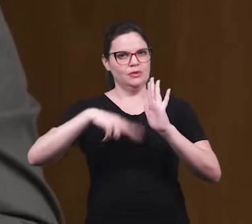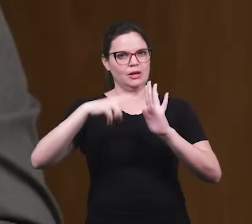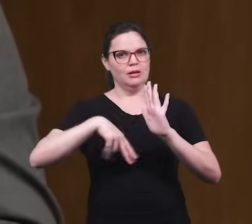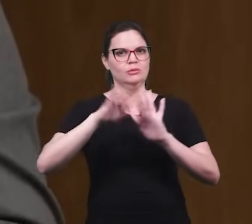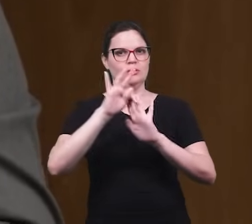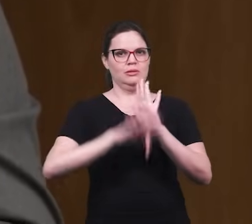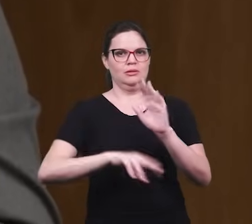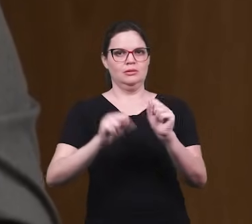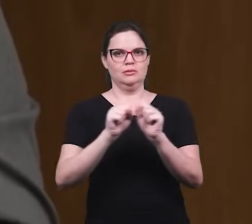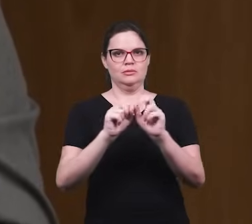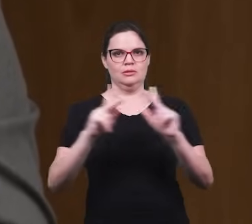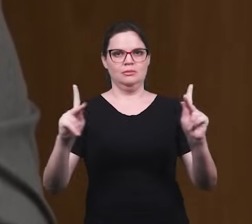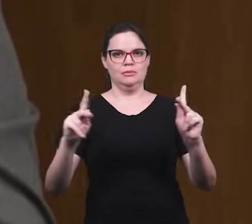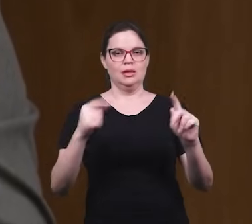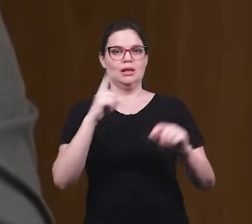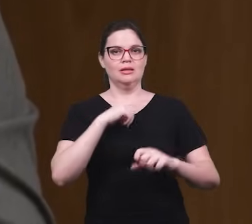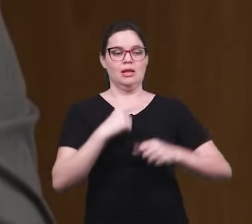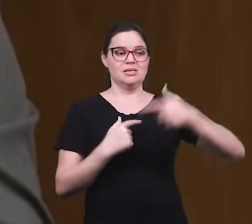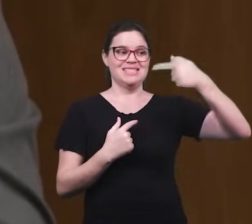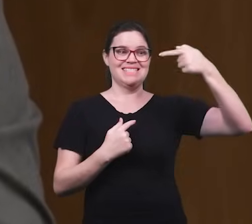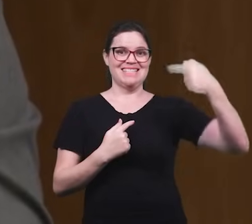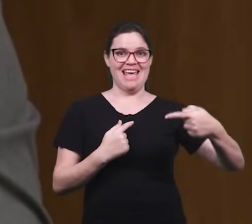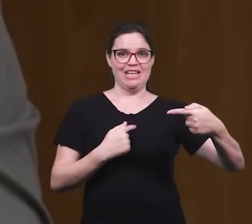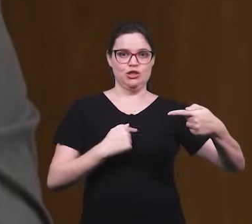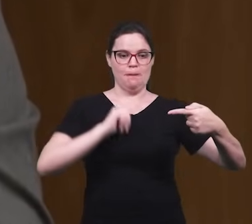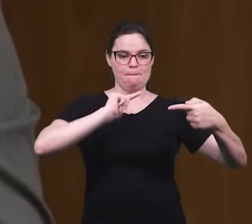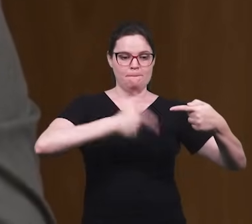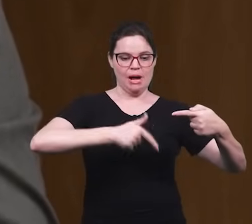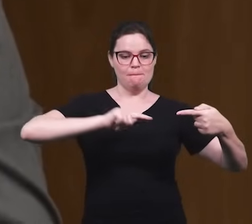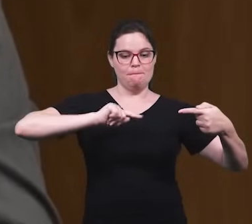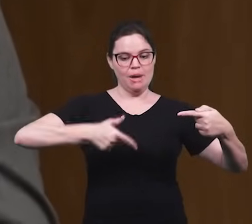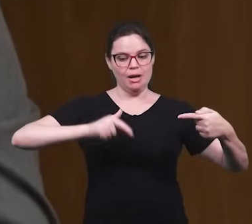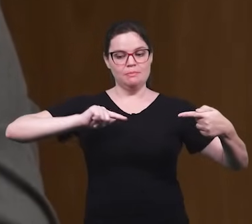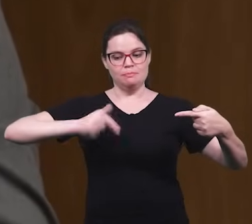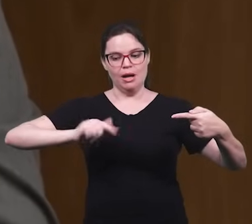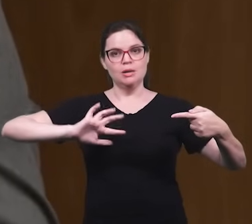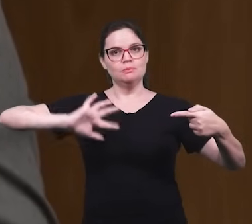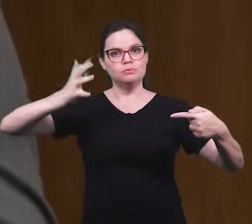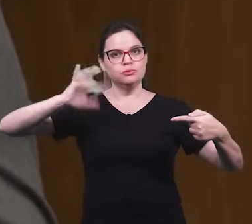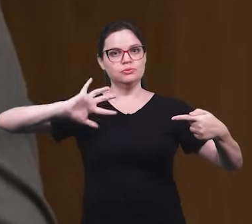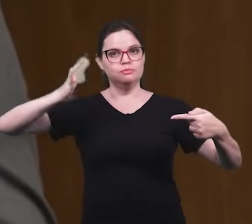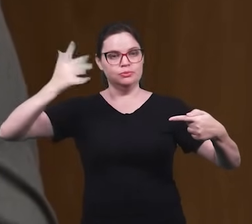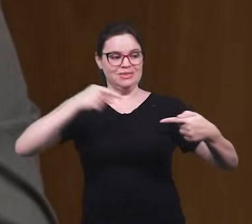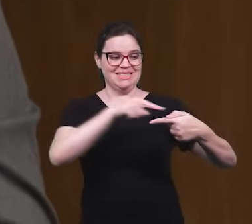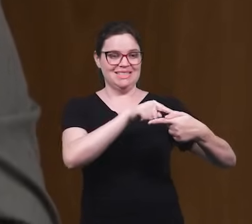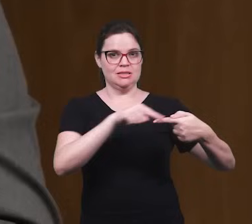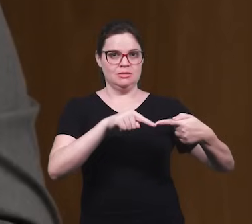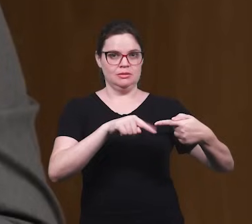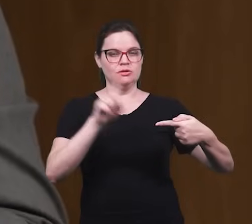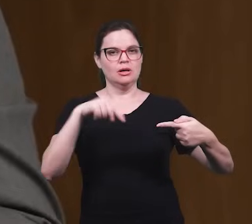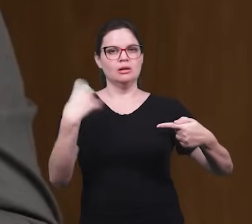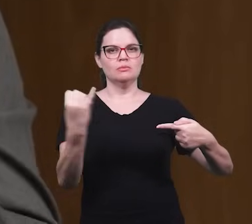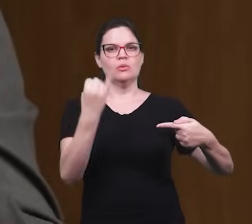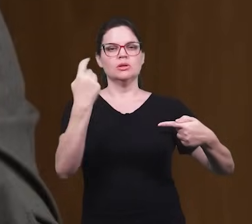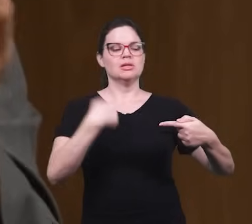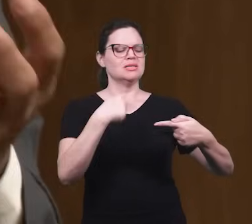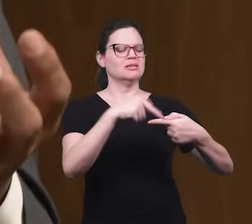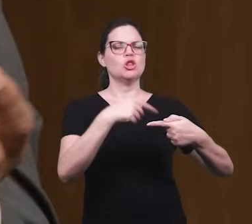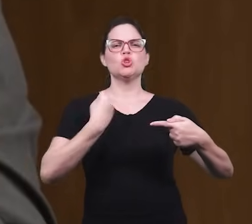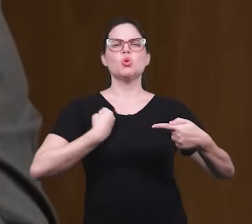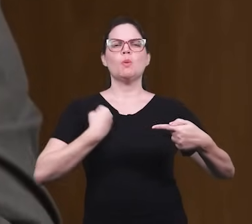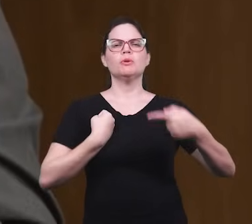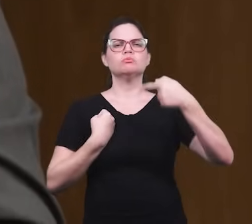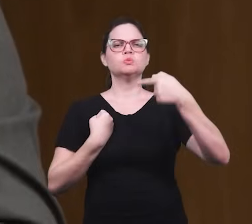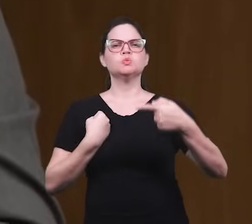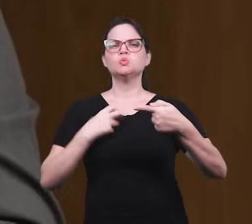ter 7 trombetas que vão ser tocadas. E é importante também, esse número 7 mostra o quê? A perfeição do